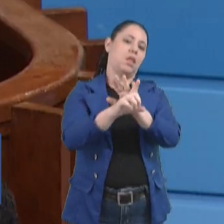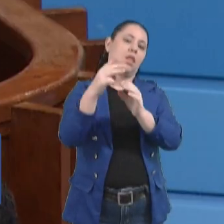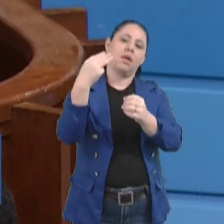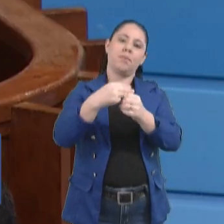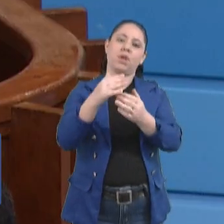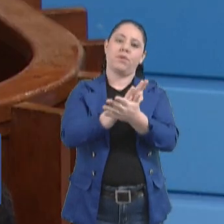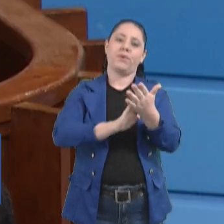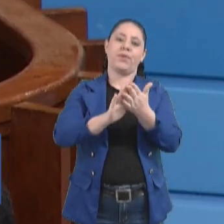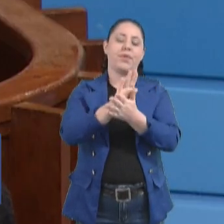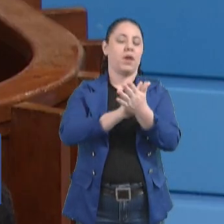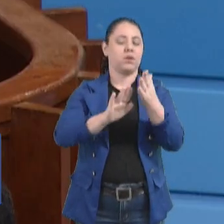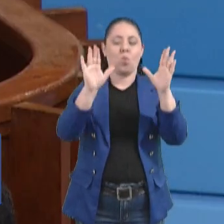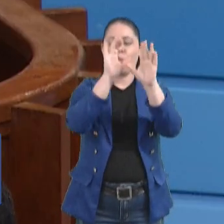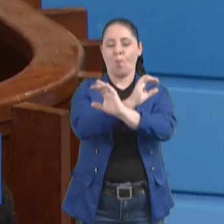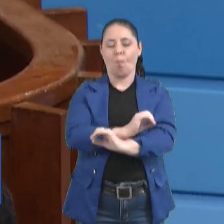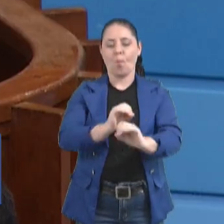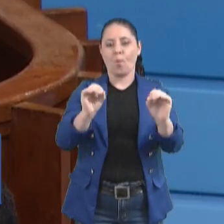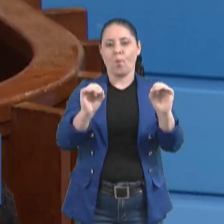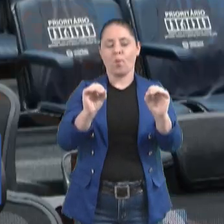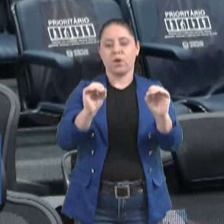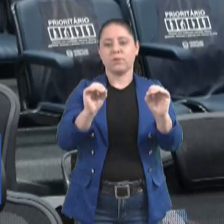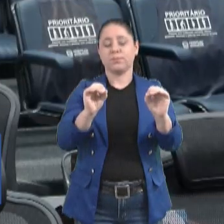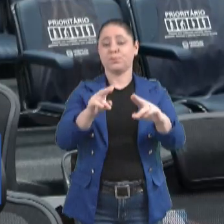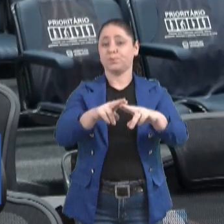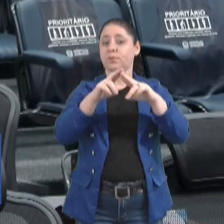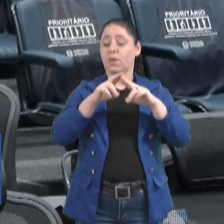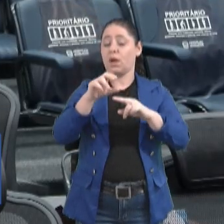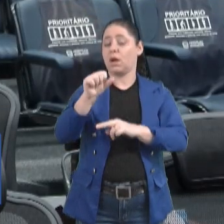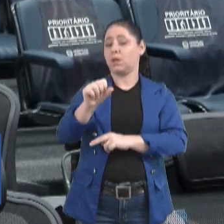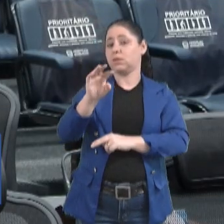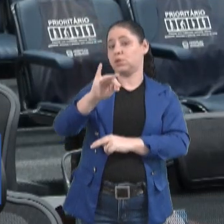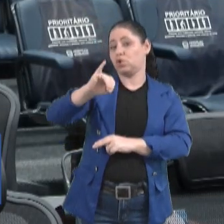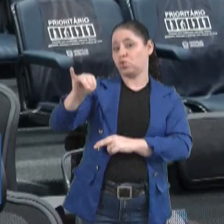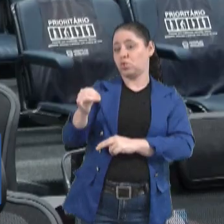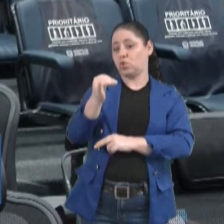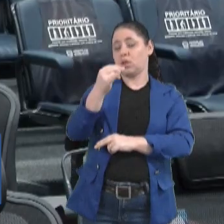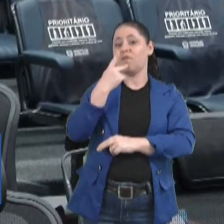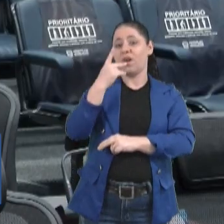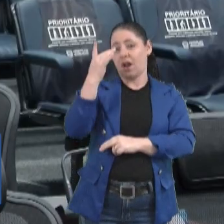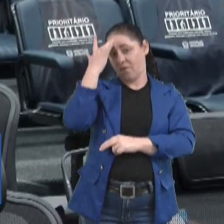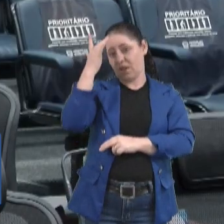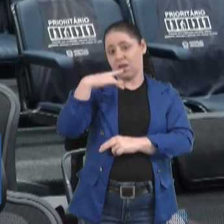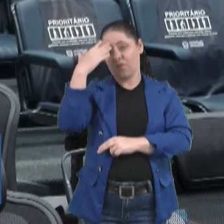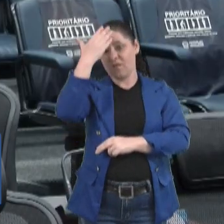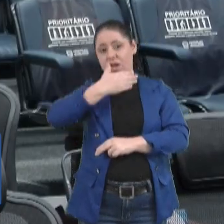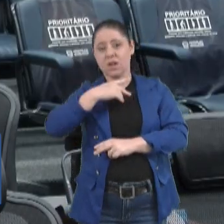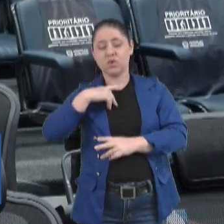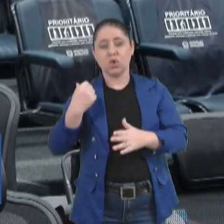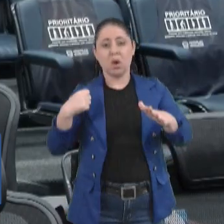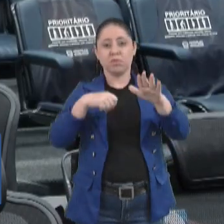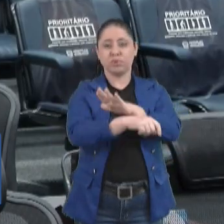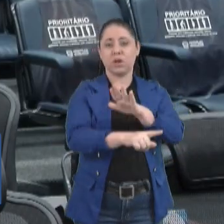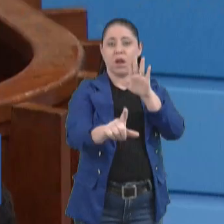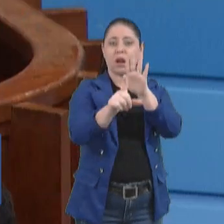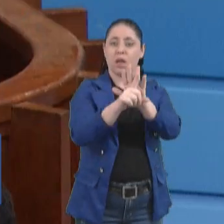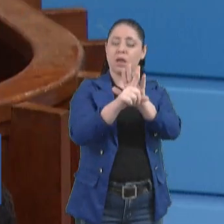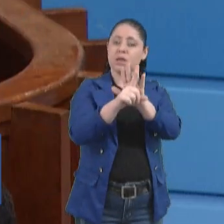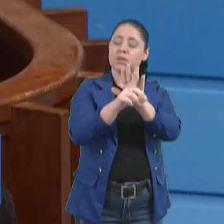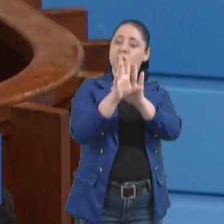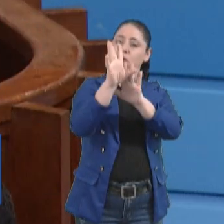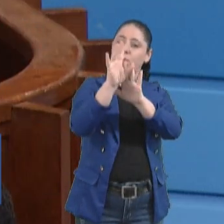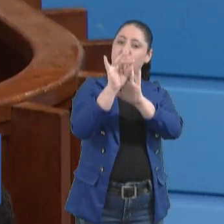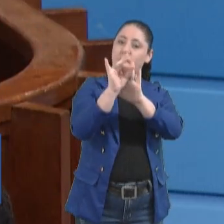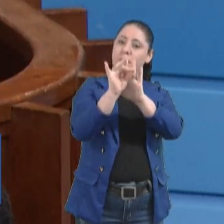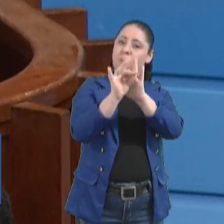lei municipal. Então, o Superior Tribunal de Justiça decidiu, face à implementação da lei que